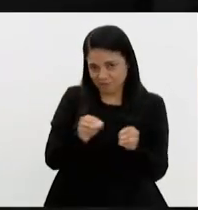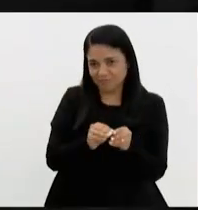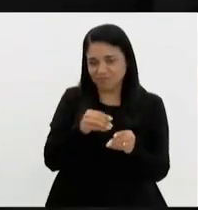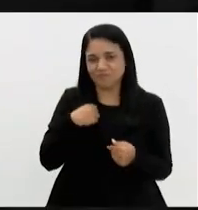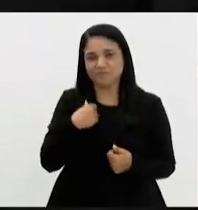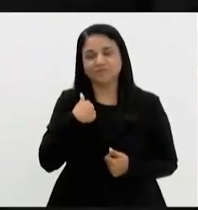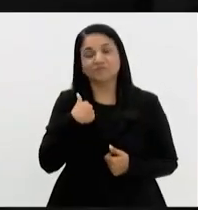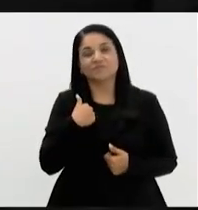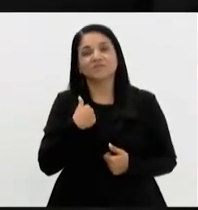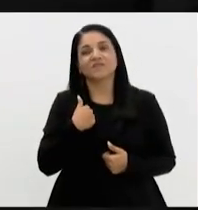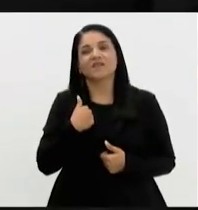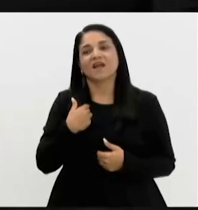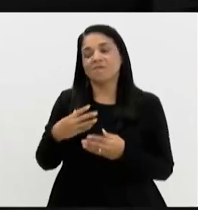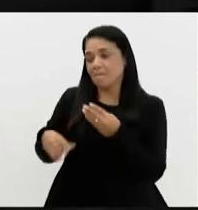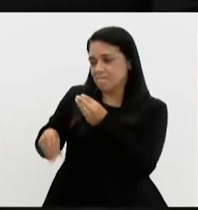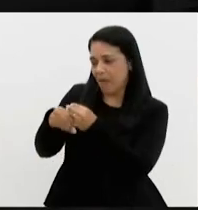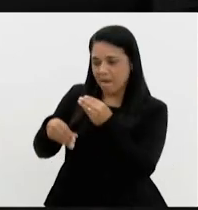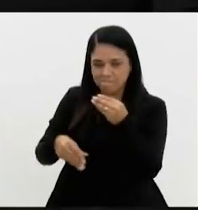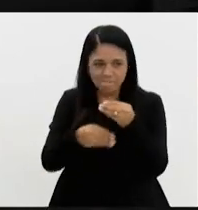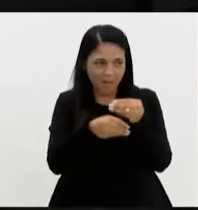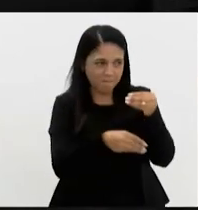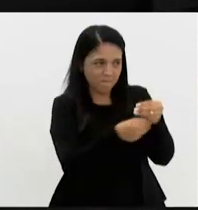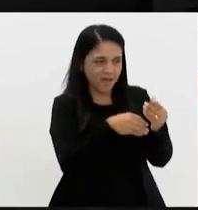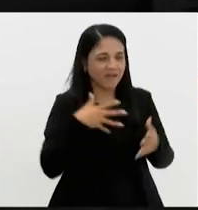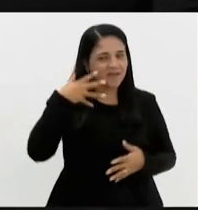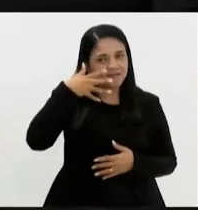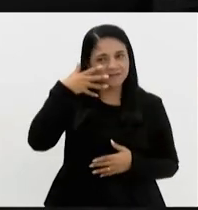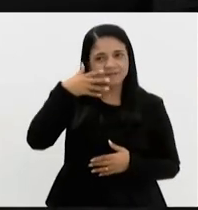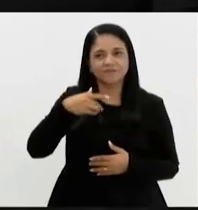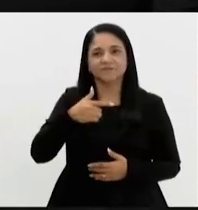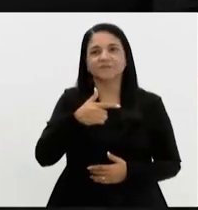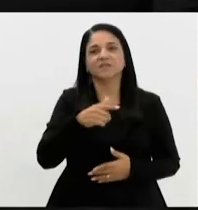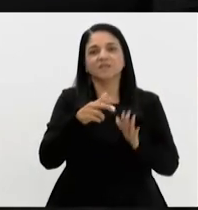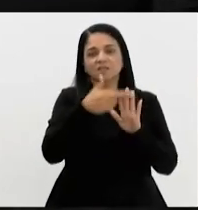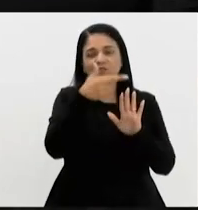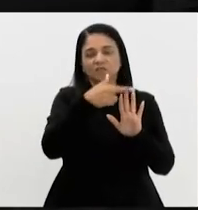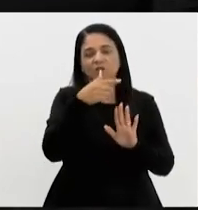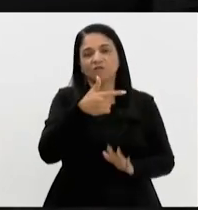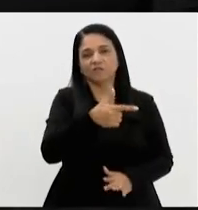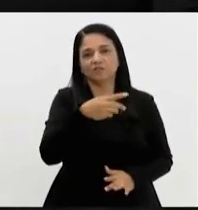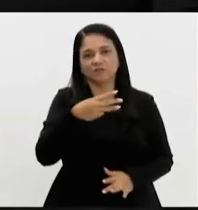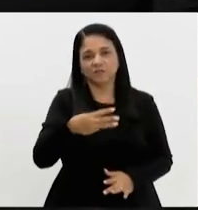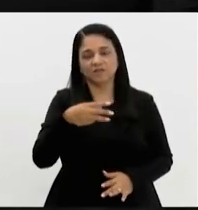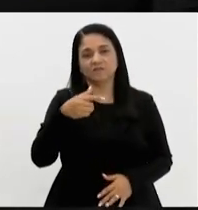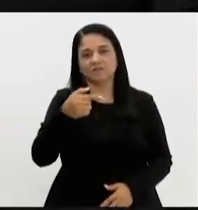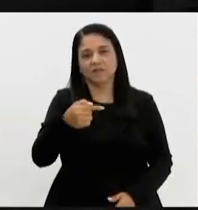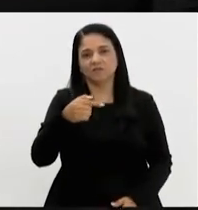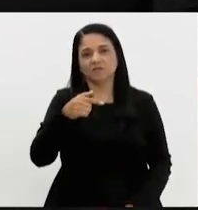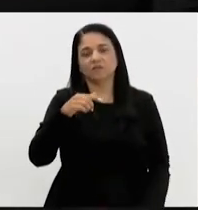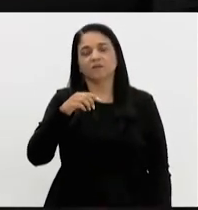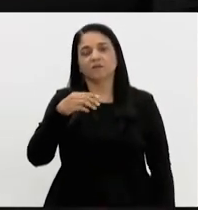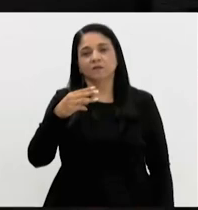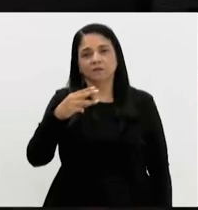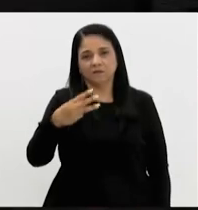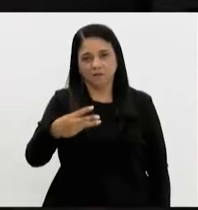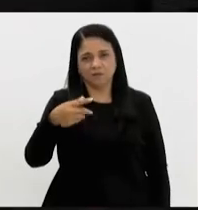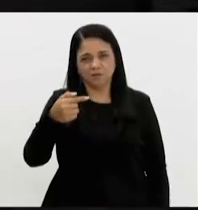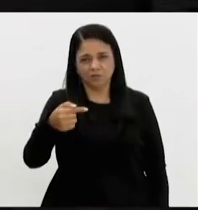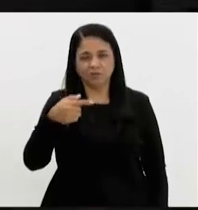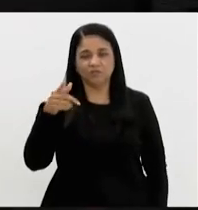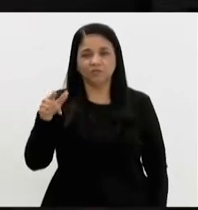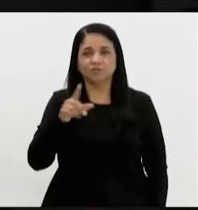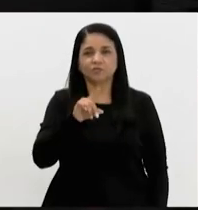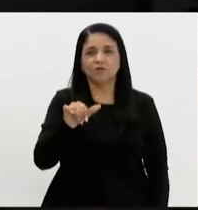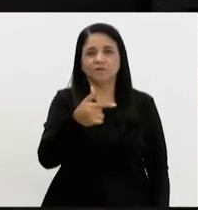contribuindo com as falas brilhantes anteriores né essa resolução 23732 de 27 de fevereiro muito recente né como bem